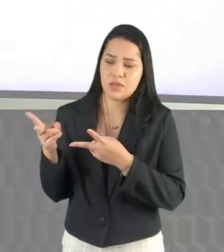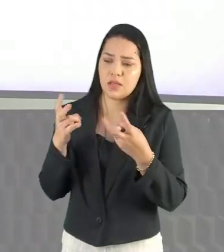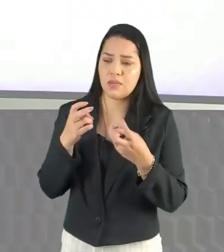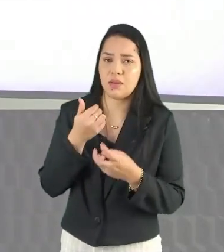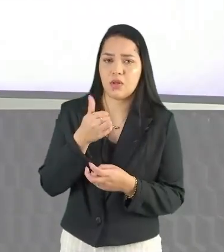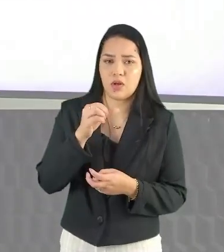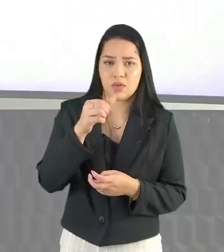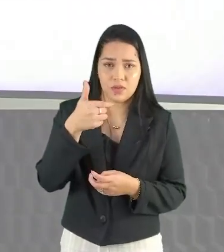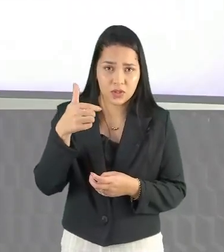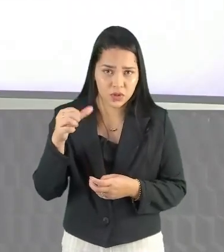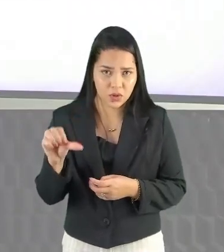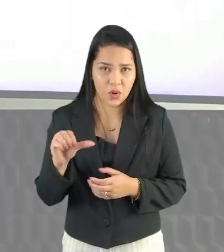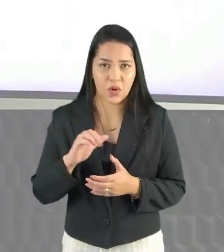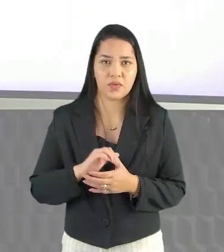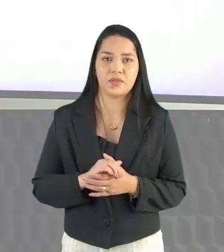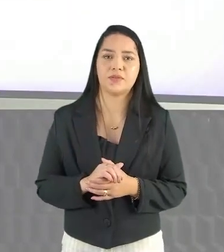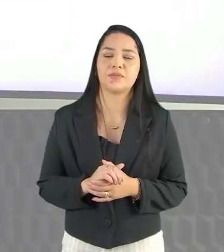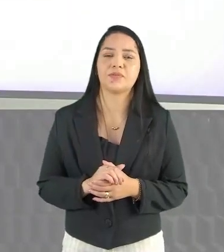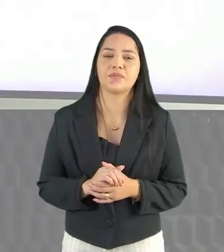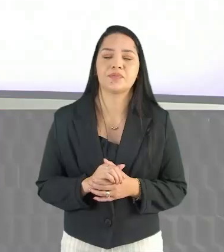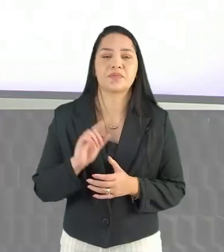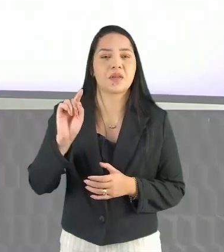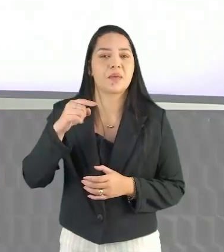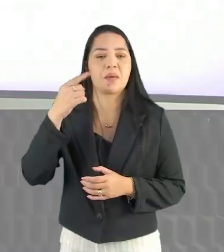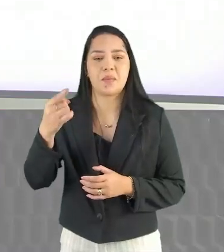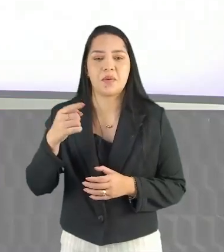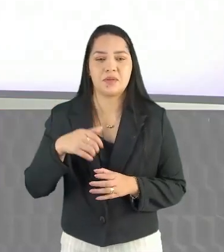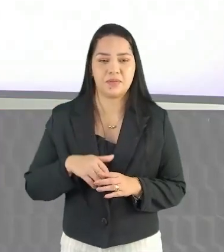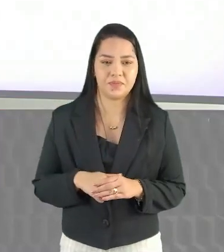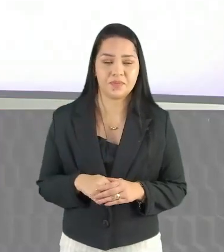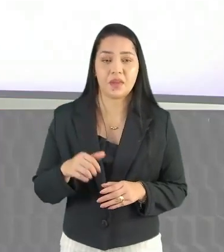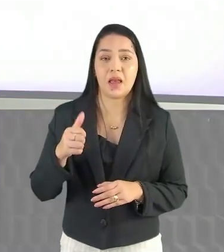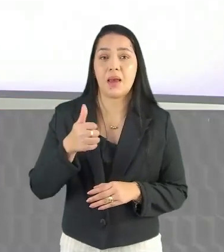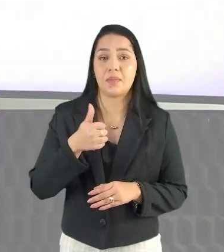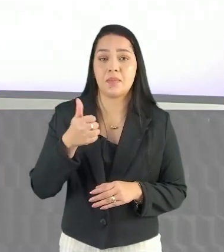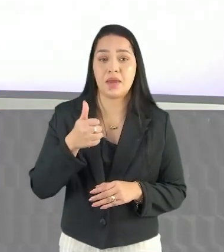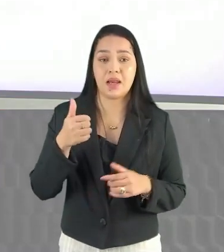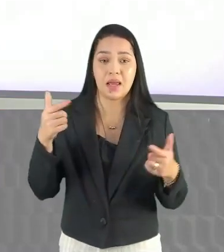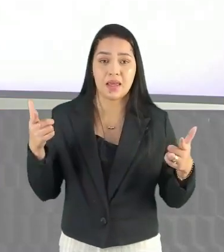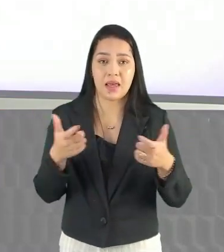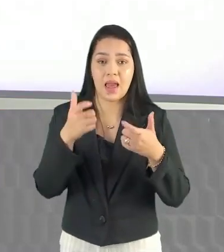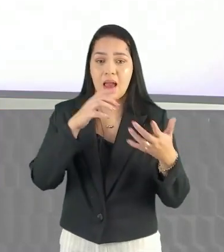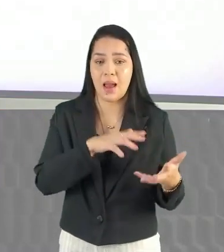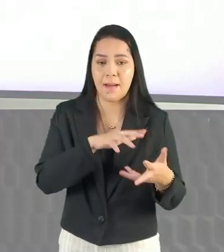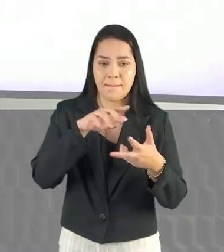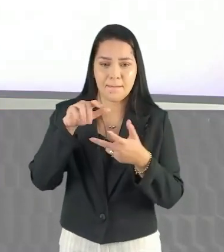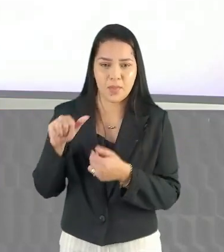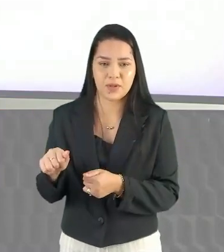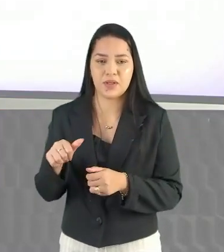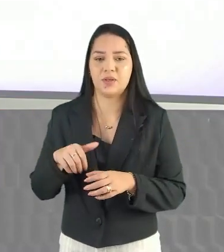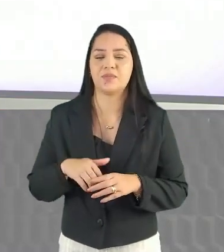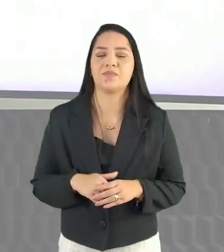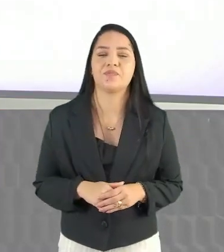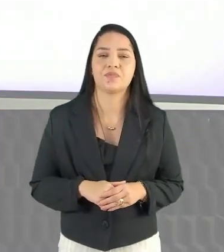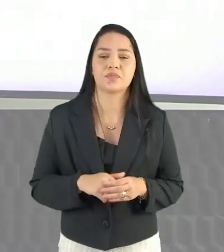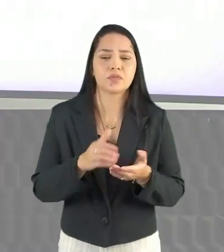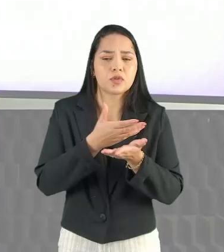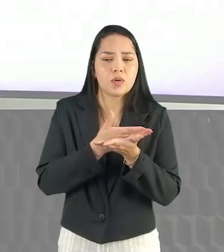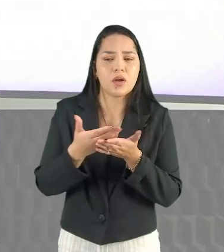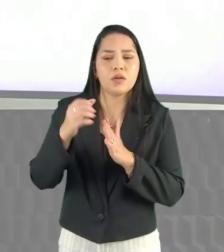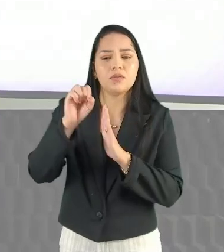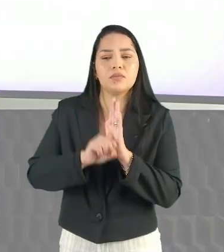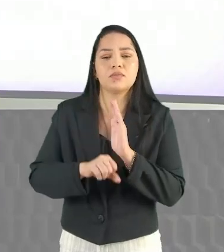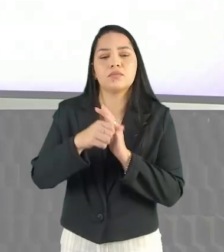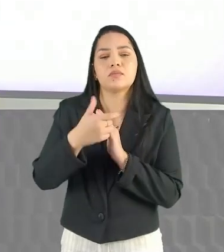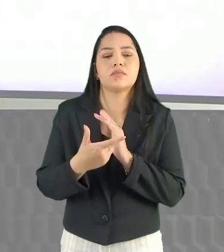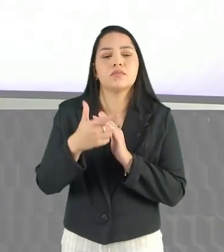lá em 1929. Vamos para a próxima. O EMA 2010, Primeira Guerra Mundial. Então, o começo do